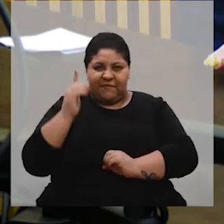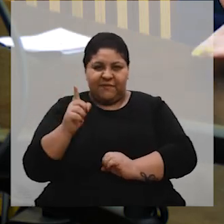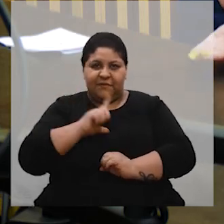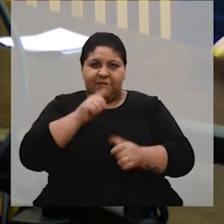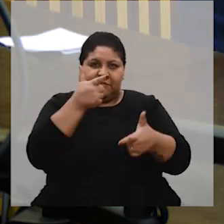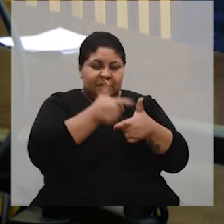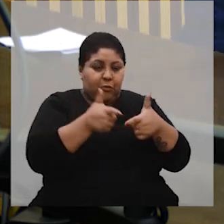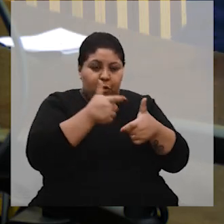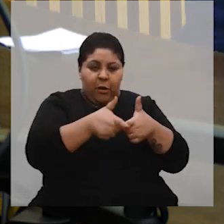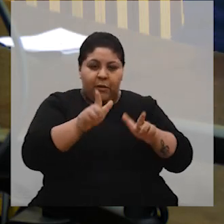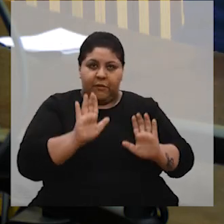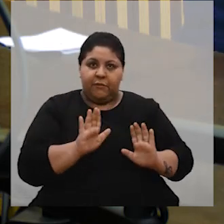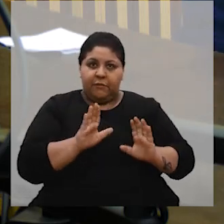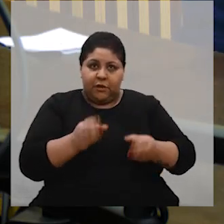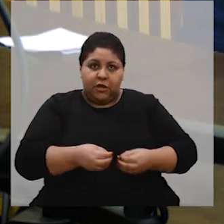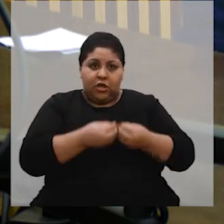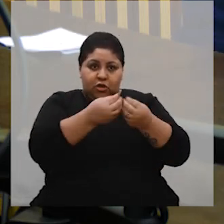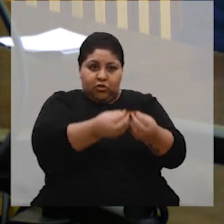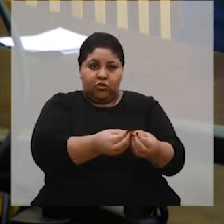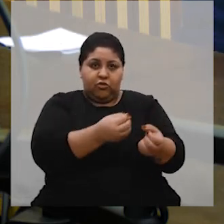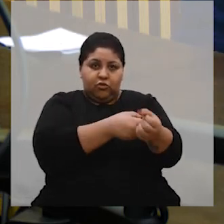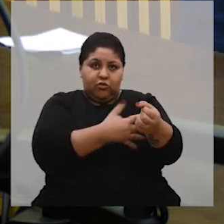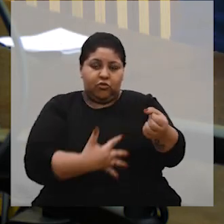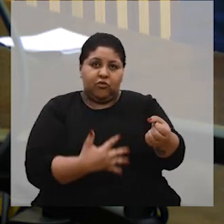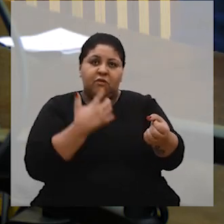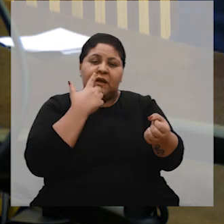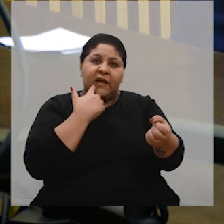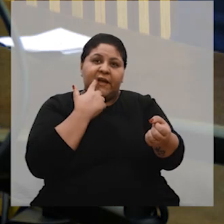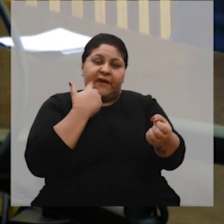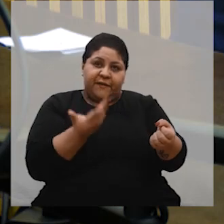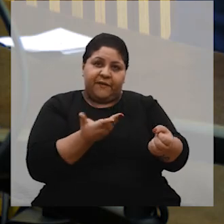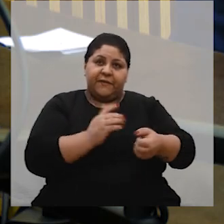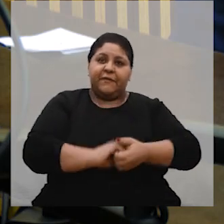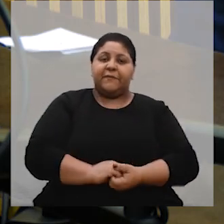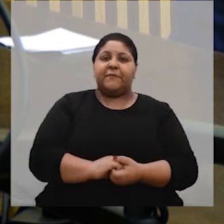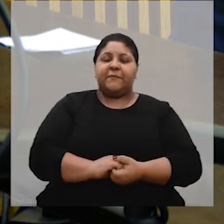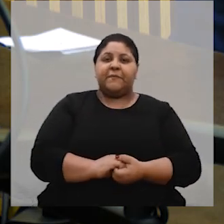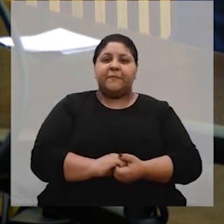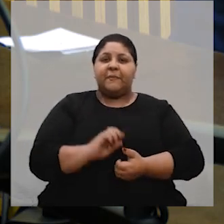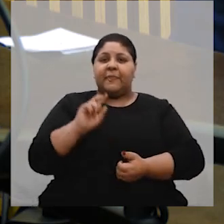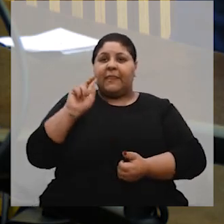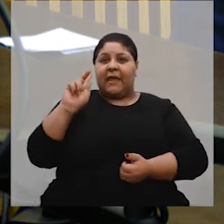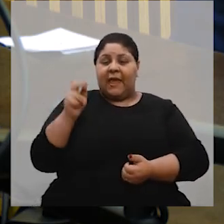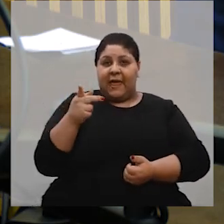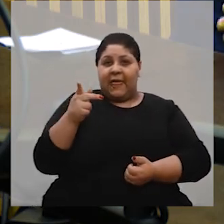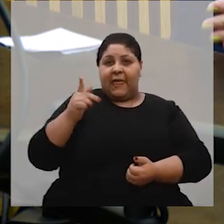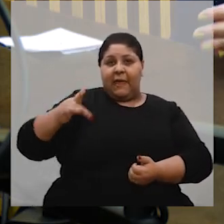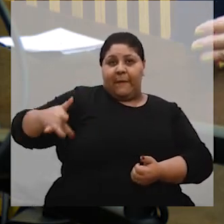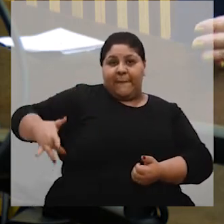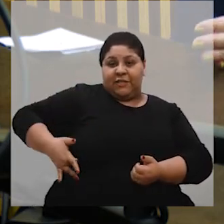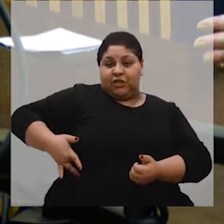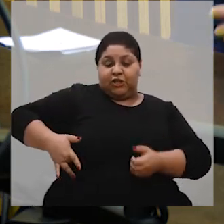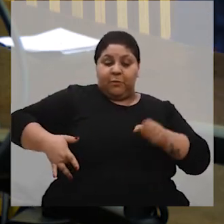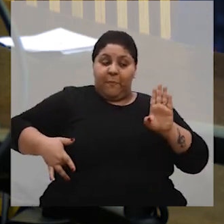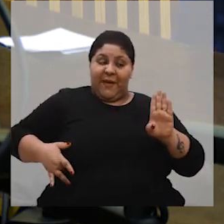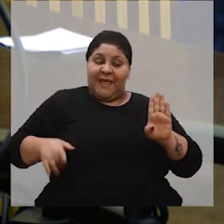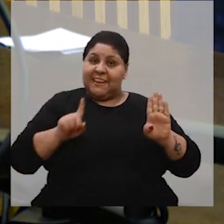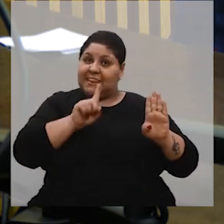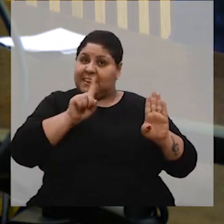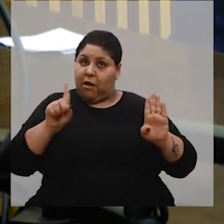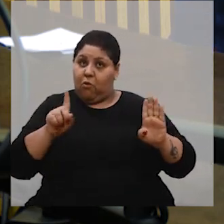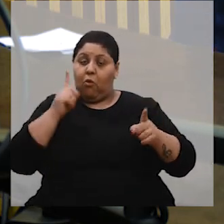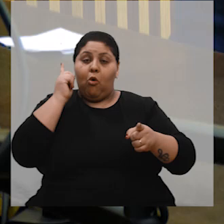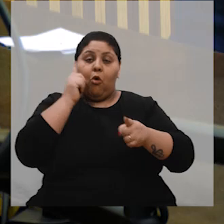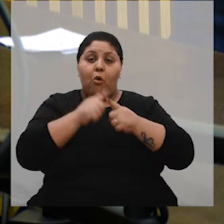tem problema algum em doar sangue nos casos de hepatite A. A hepatite B, não. Por